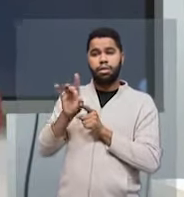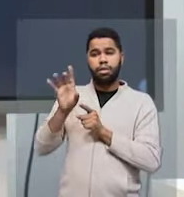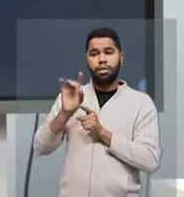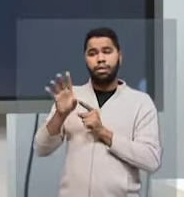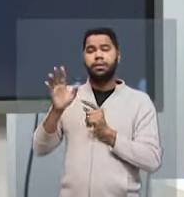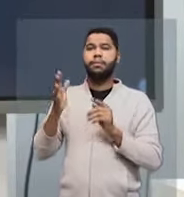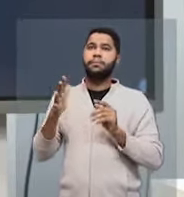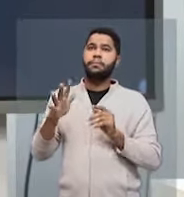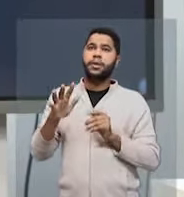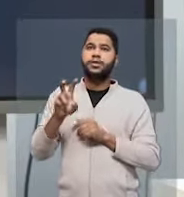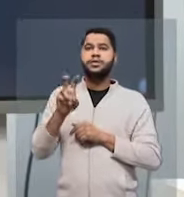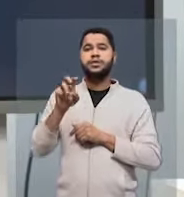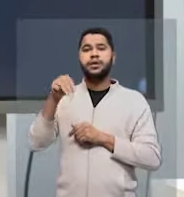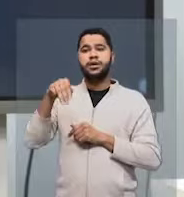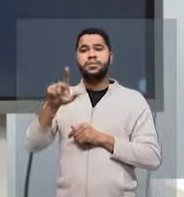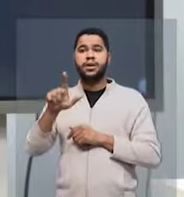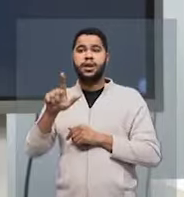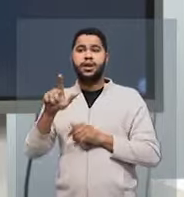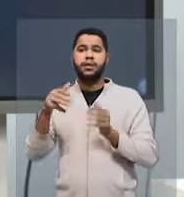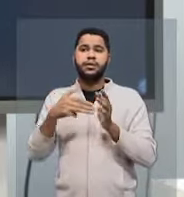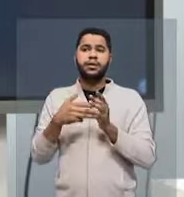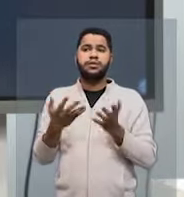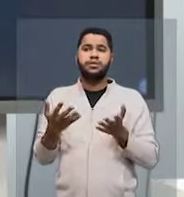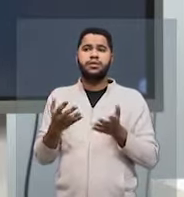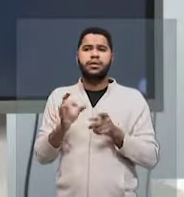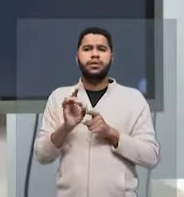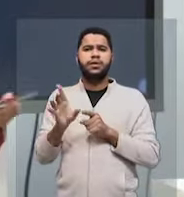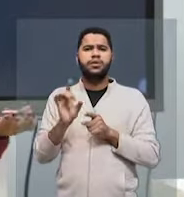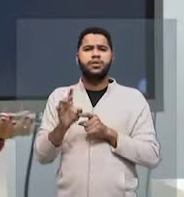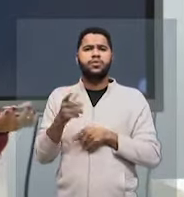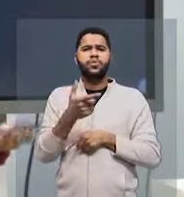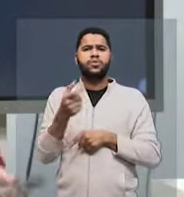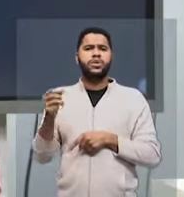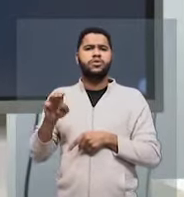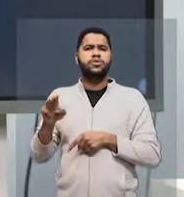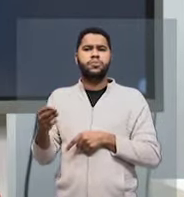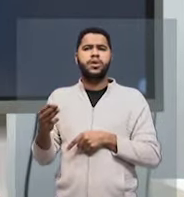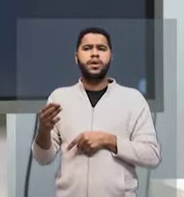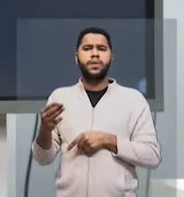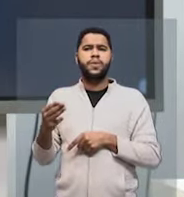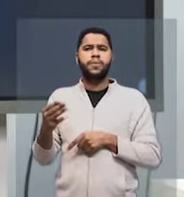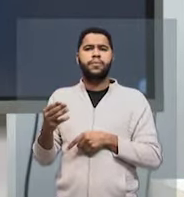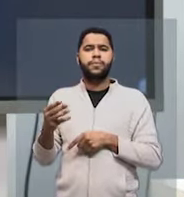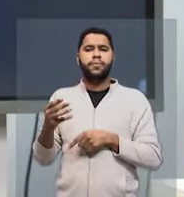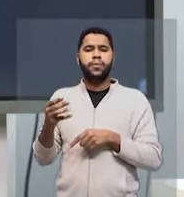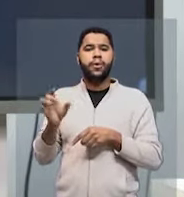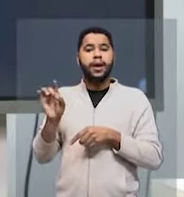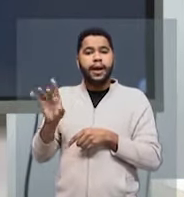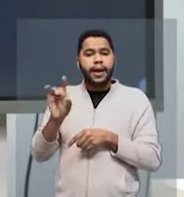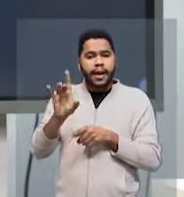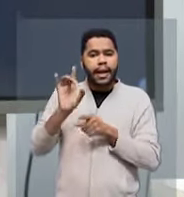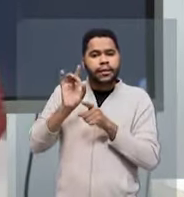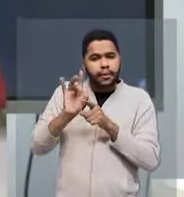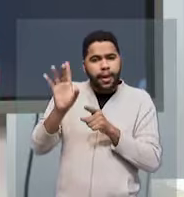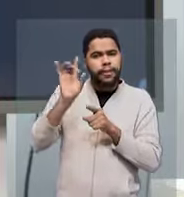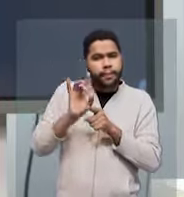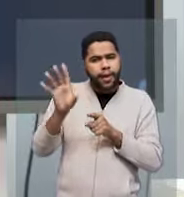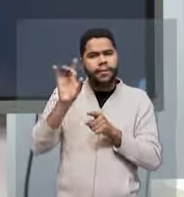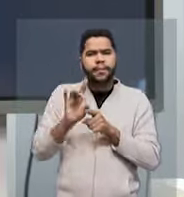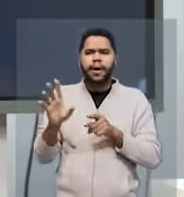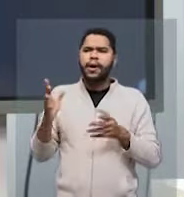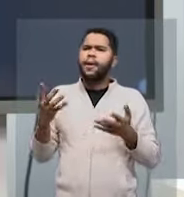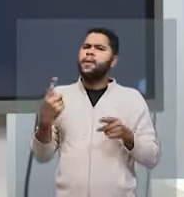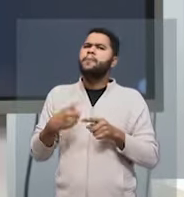libera em torno de 5 ml, 3 a 5, ele vai liberar 200 milhões de espermatozoides por ejaculação, tá? Mas para